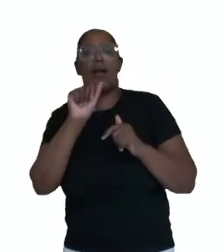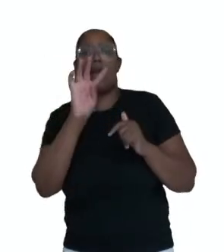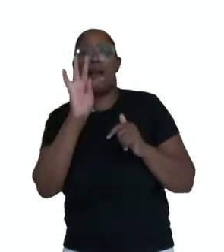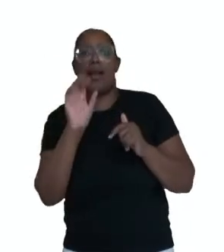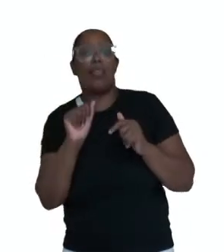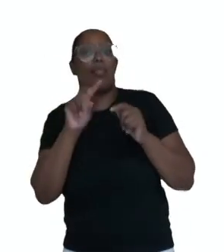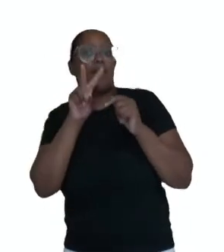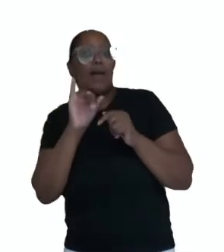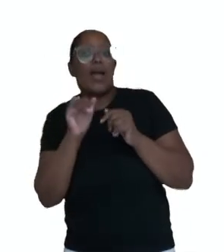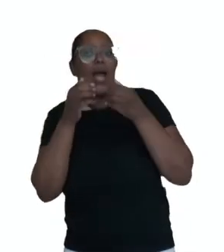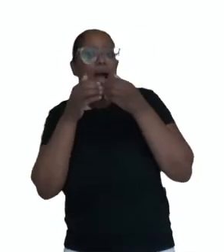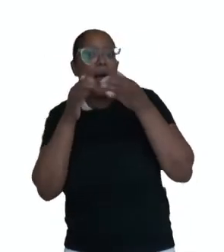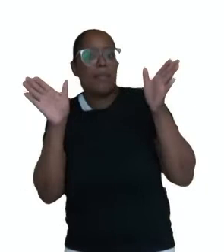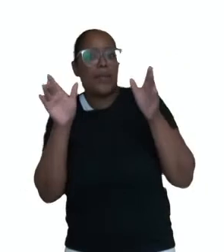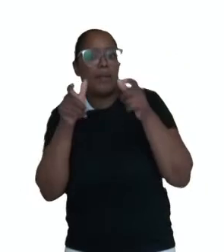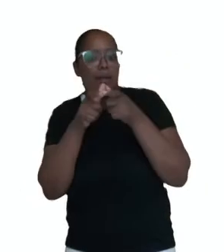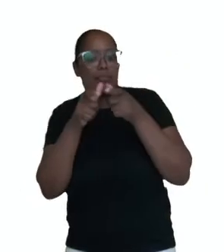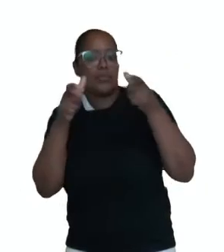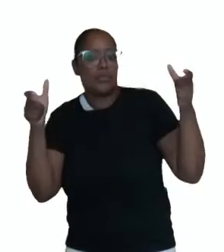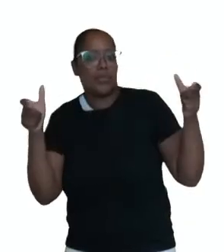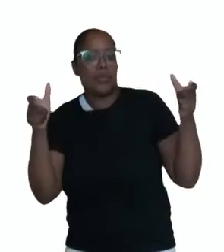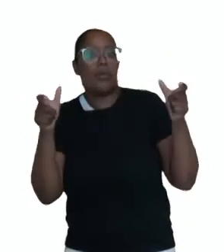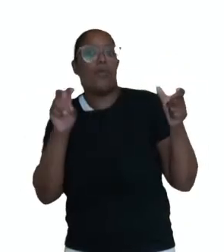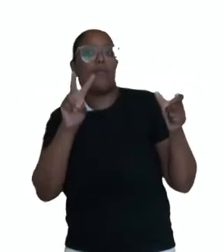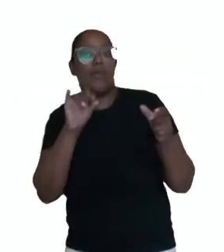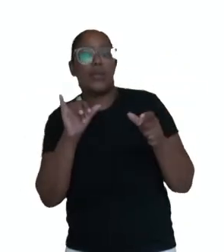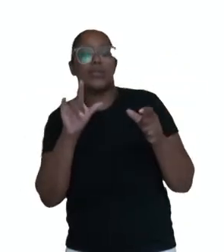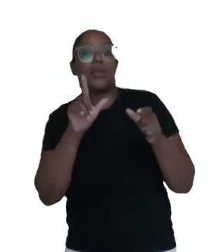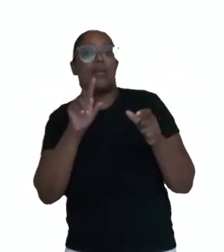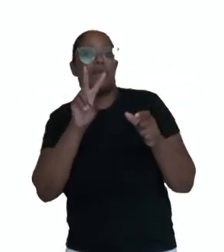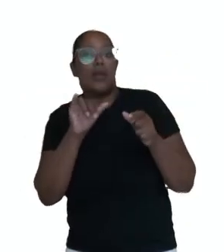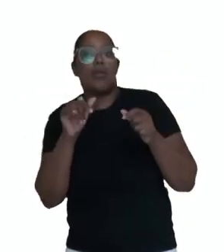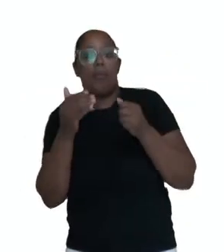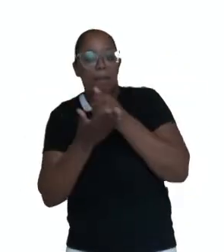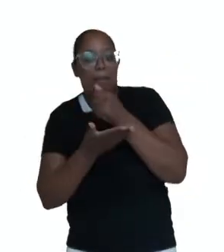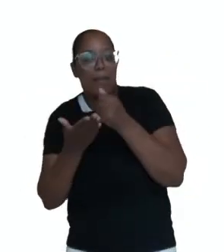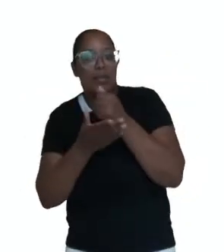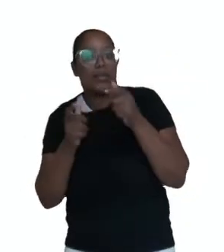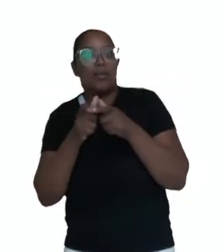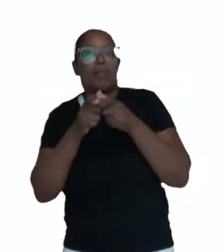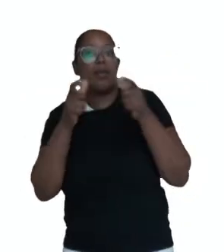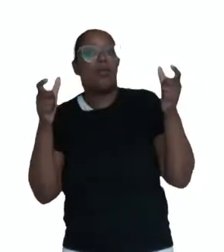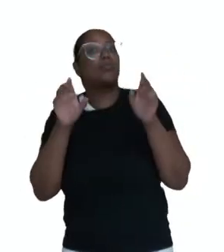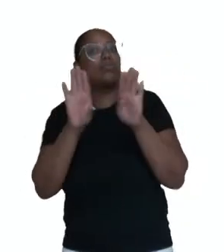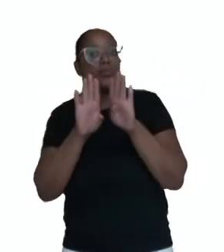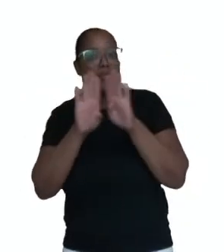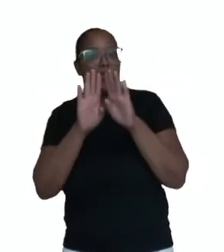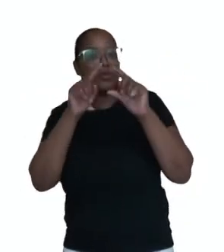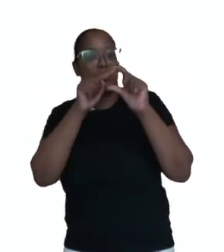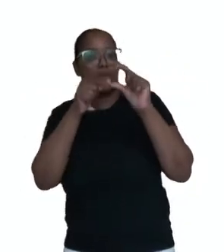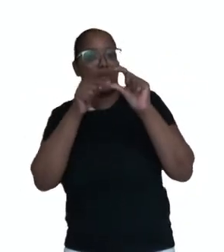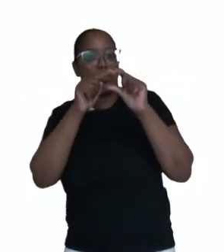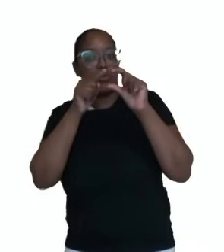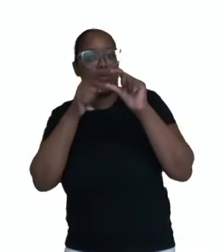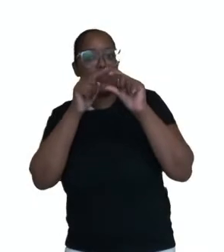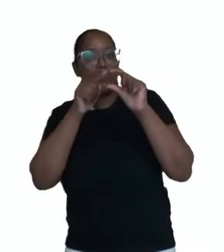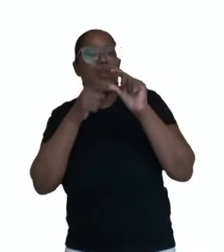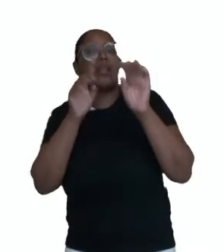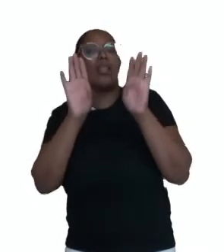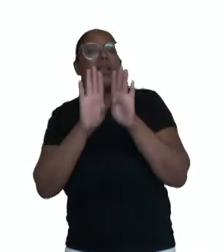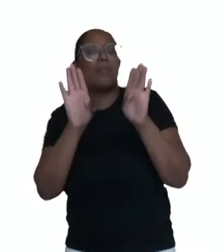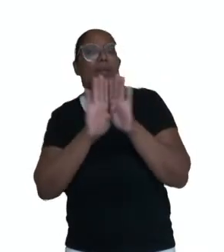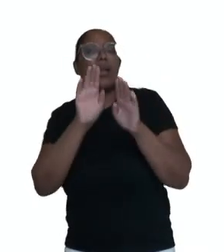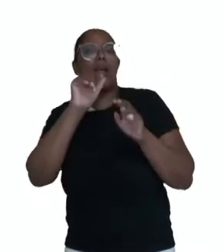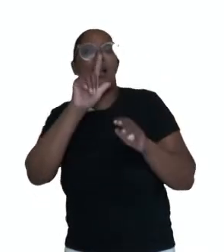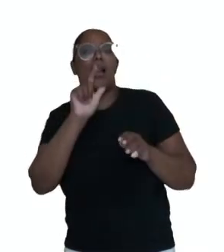as duas superfícies da base, que são circulares ali, e a superfície